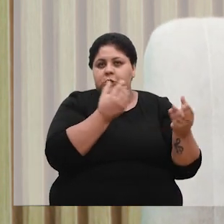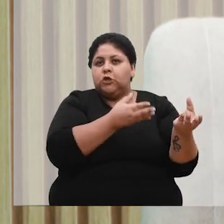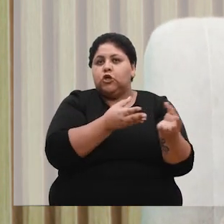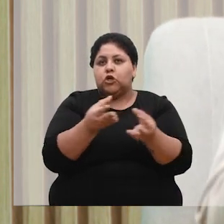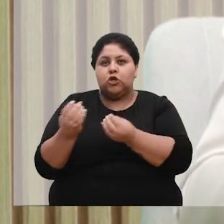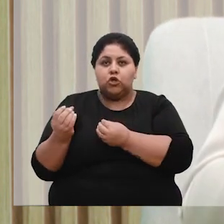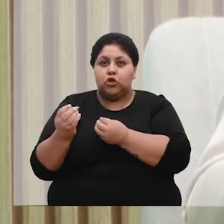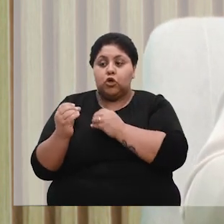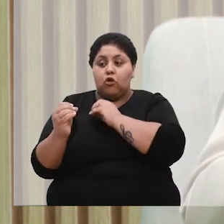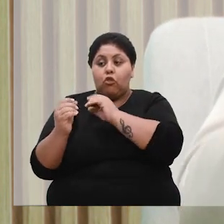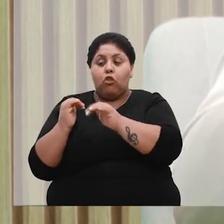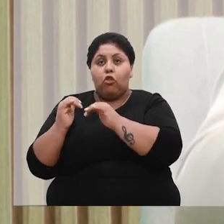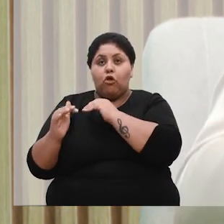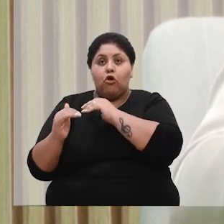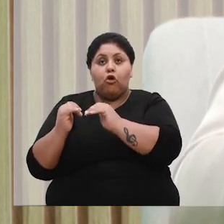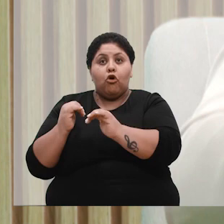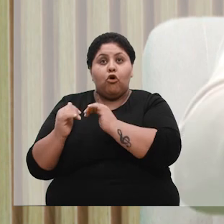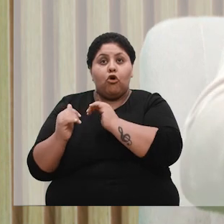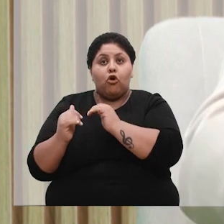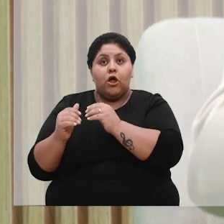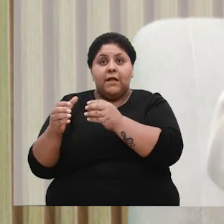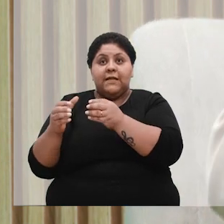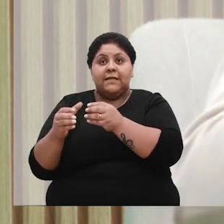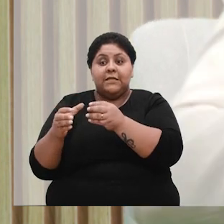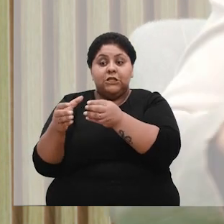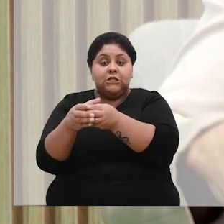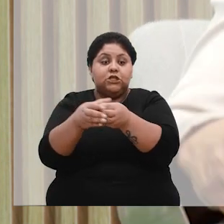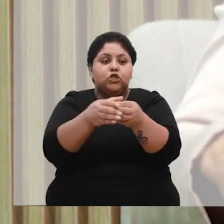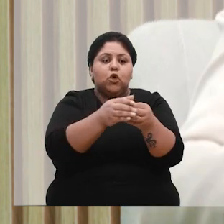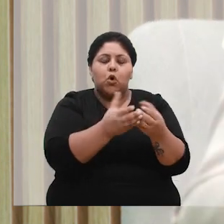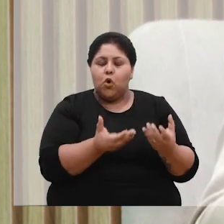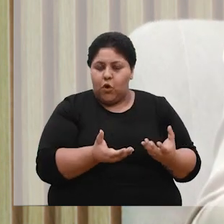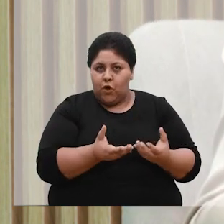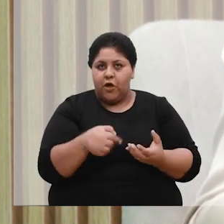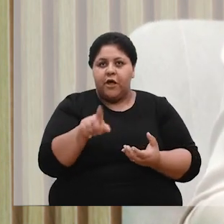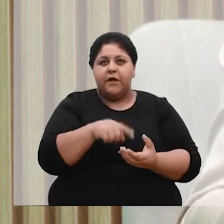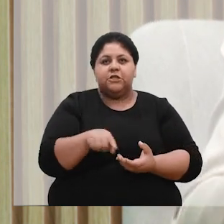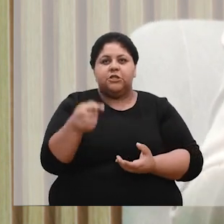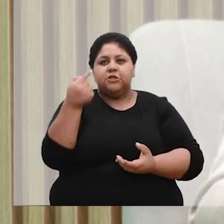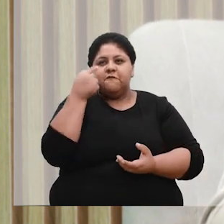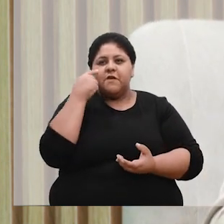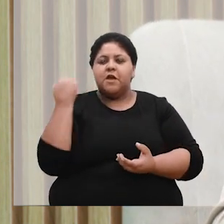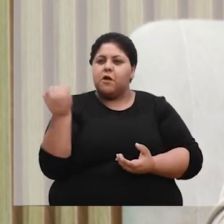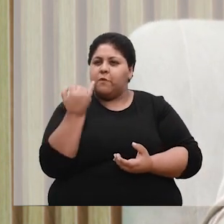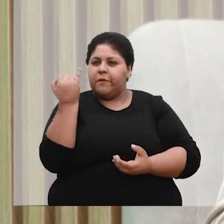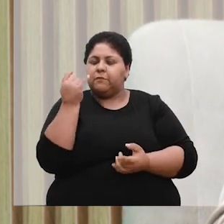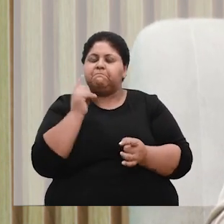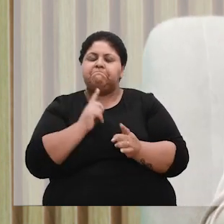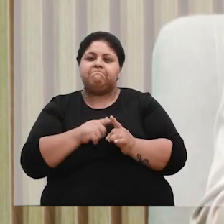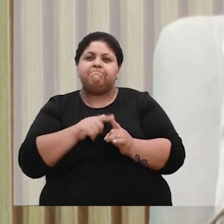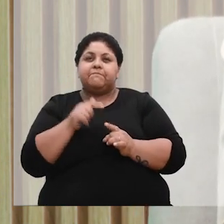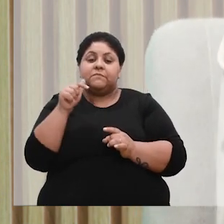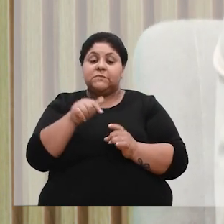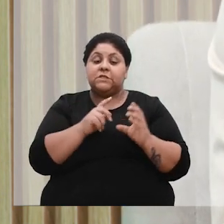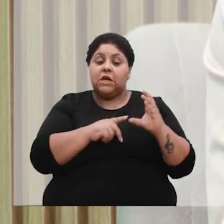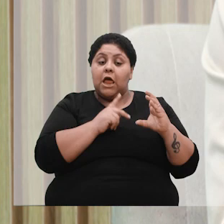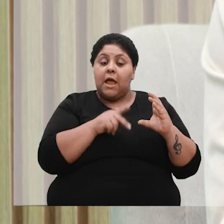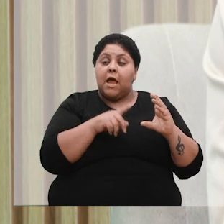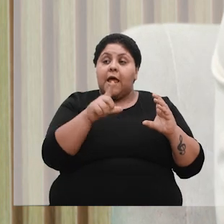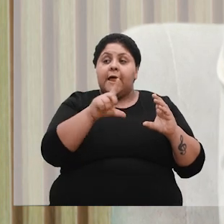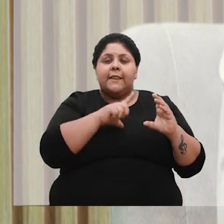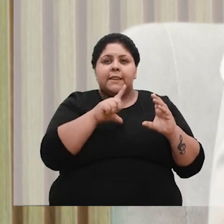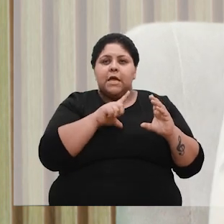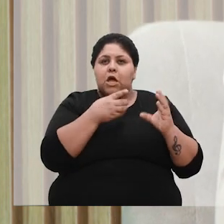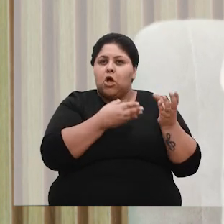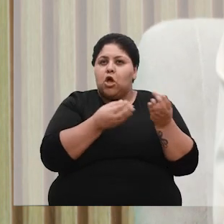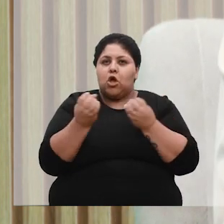lindas, e muitas que foram mobilizações desses grupos. Então, a gente vê o quanto é importante, né? Porque aqui na